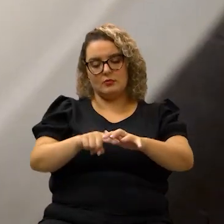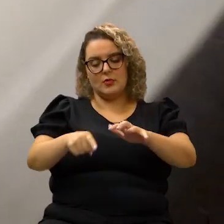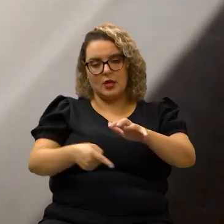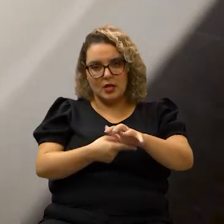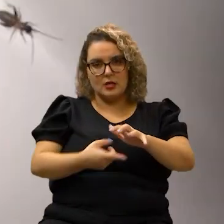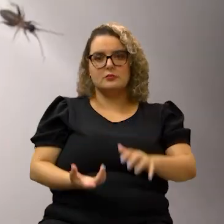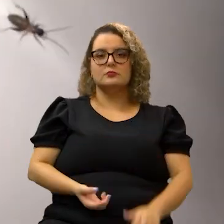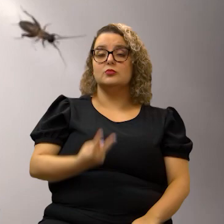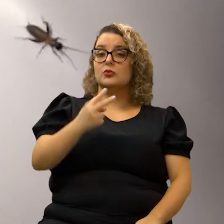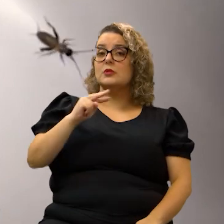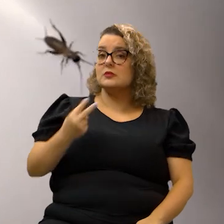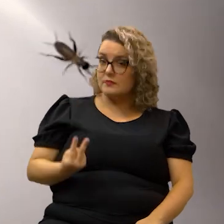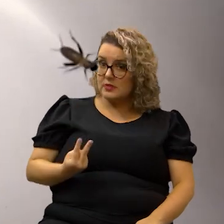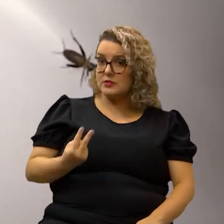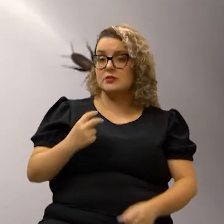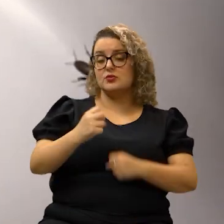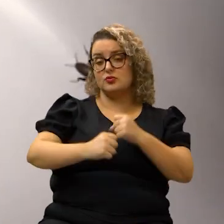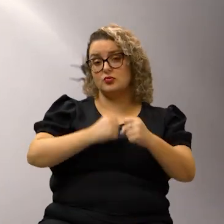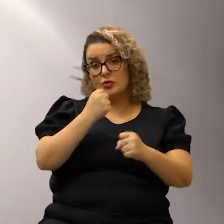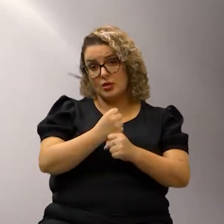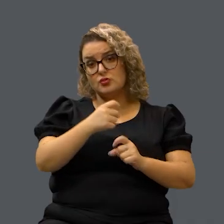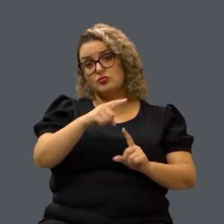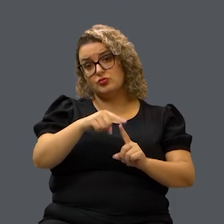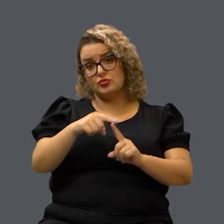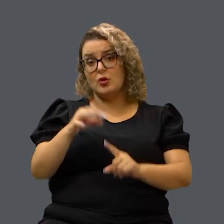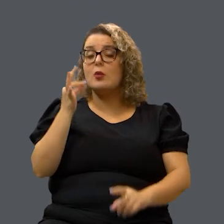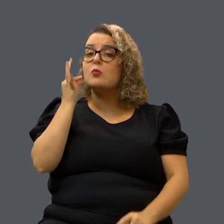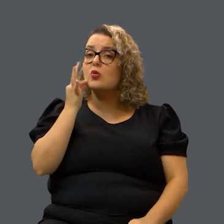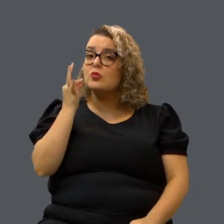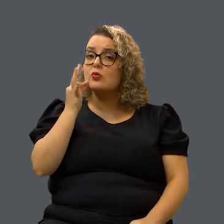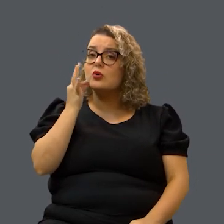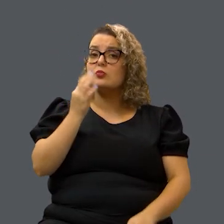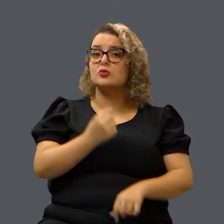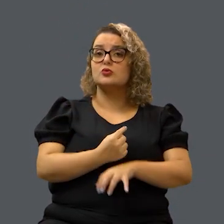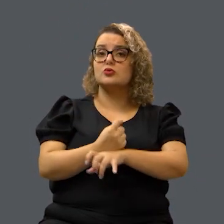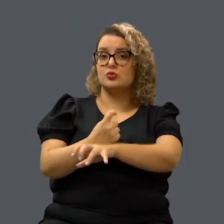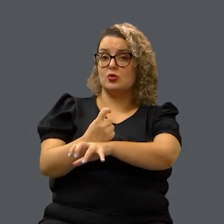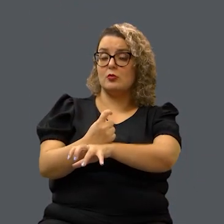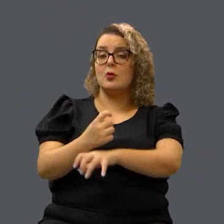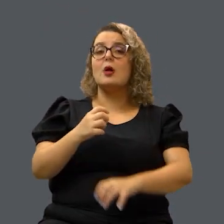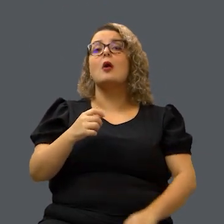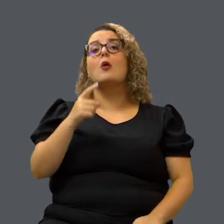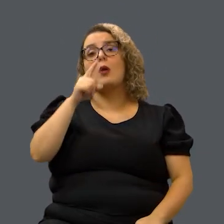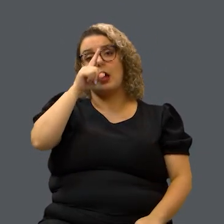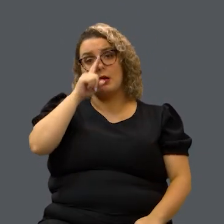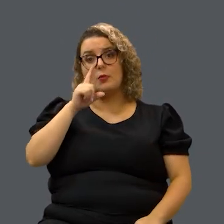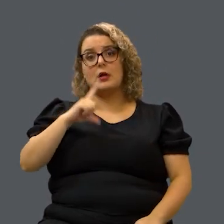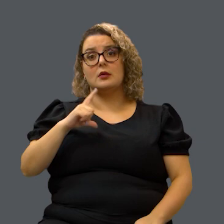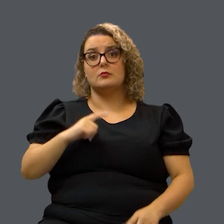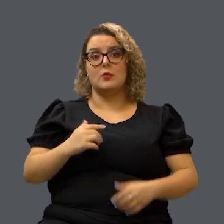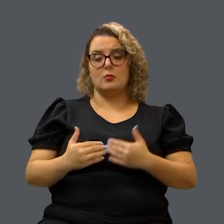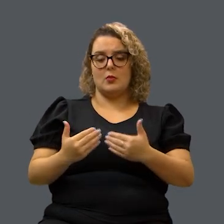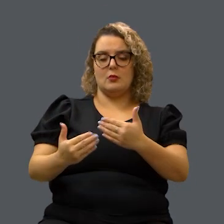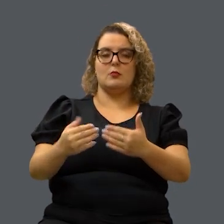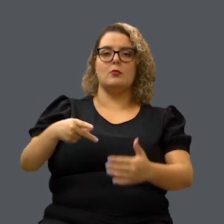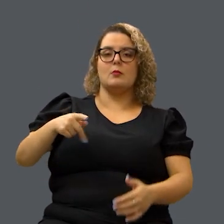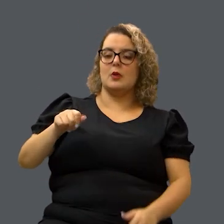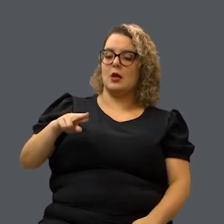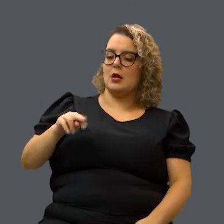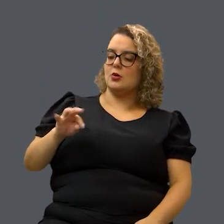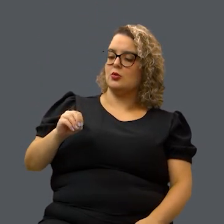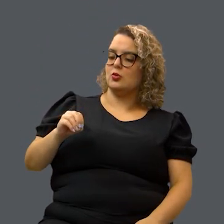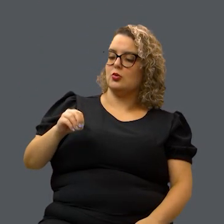que acontece até 2 vezes por ano. As espécies fêmeas de escorpião amarelo têm reprodução